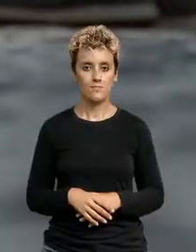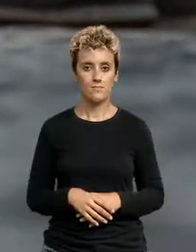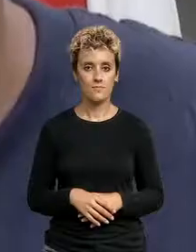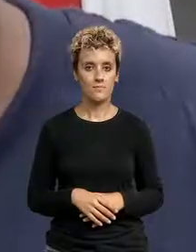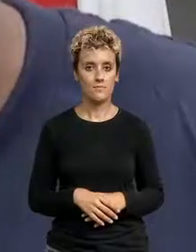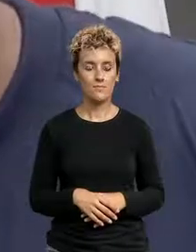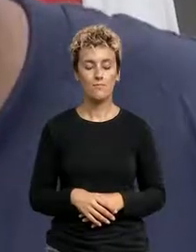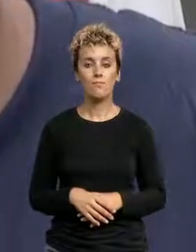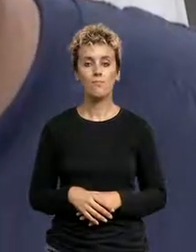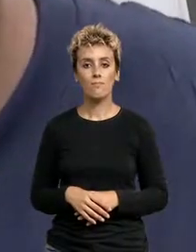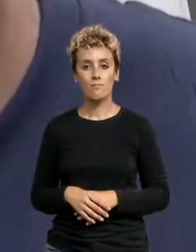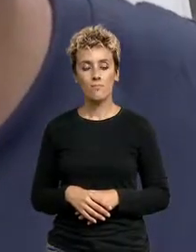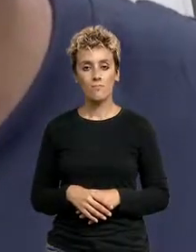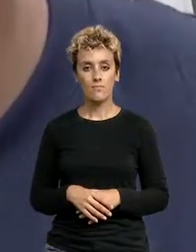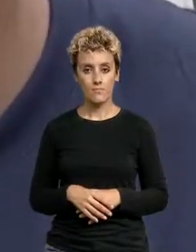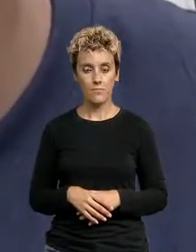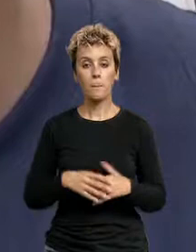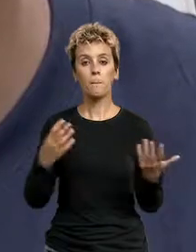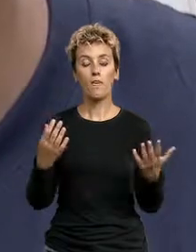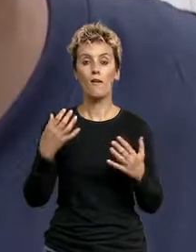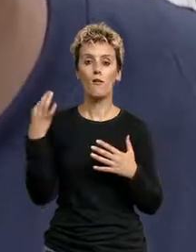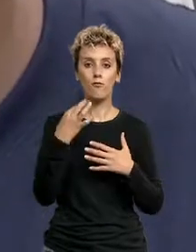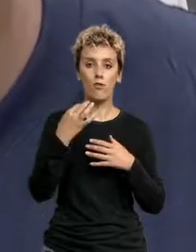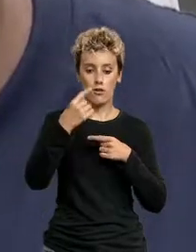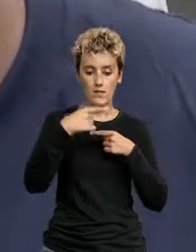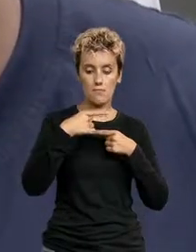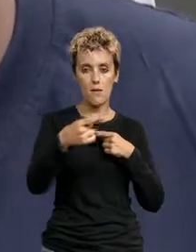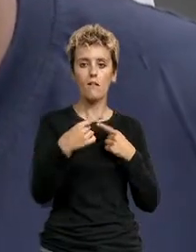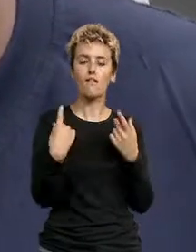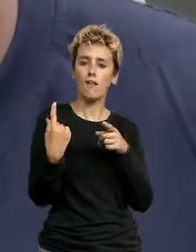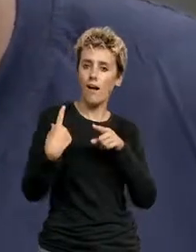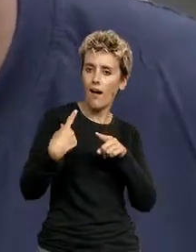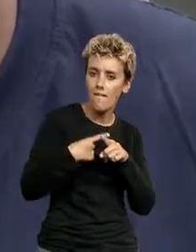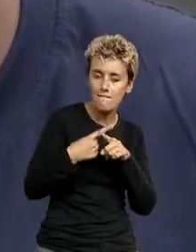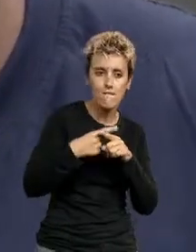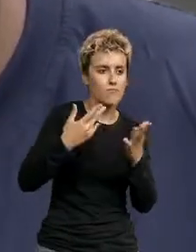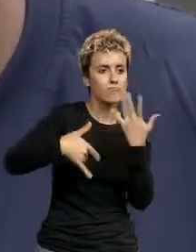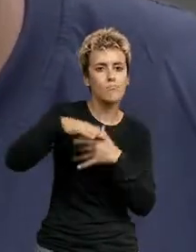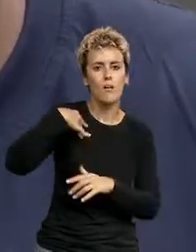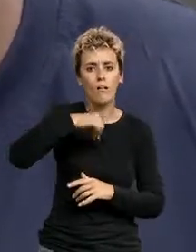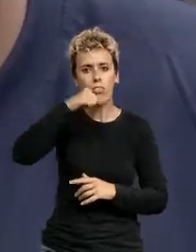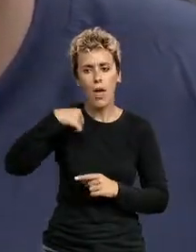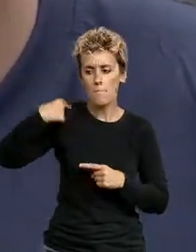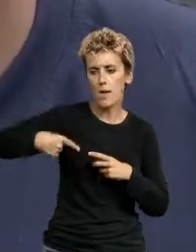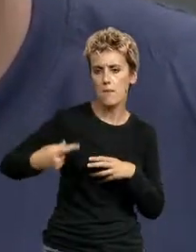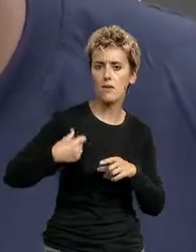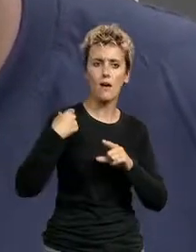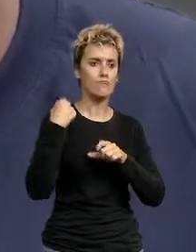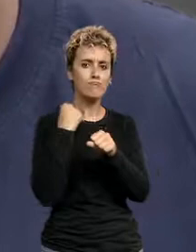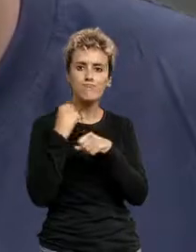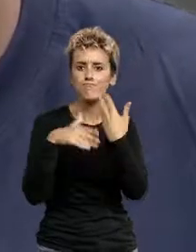Tivemos uma dinâmica muito interessante ao longo desta semana. Tentamos sempre estar ativos todos os dias e chegar a todos os alunos.